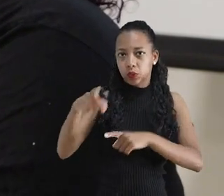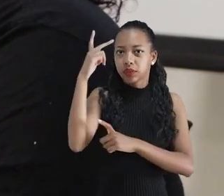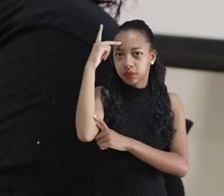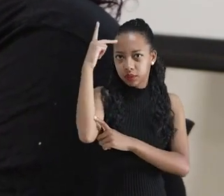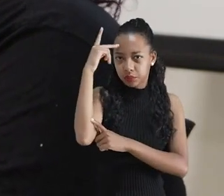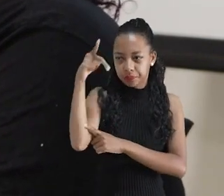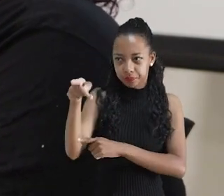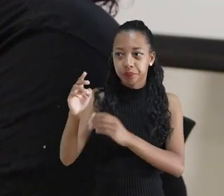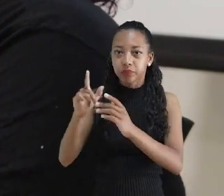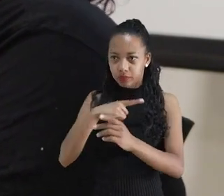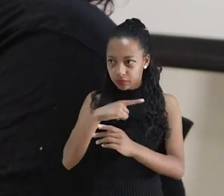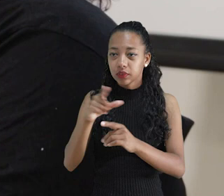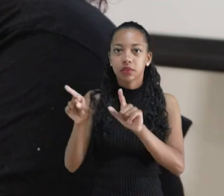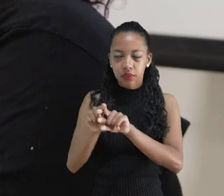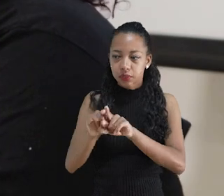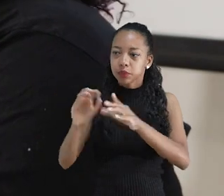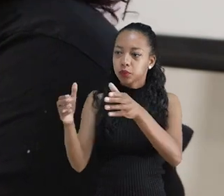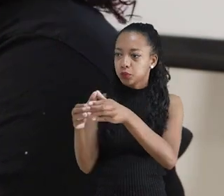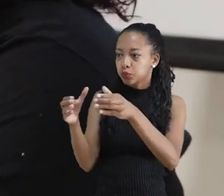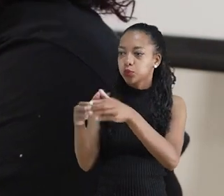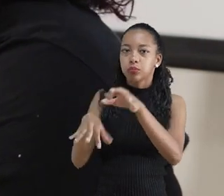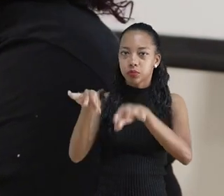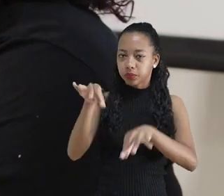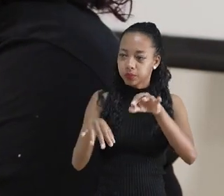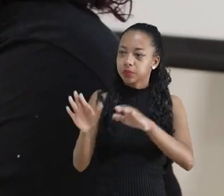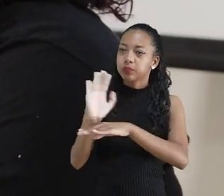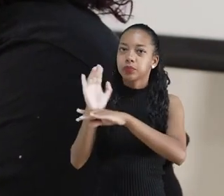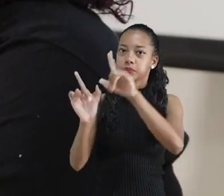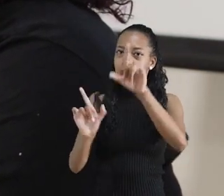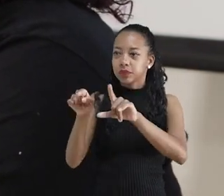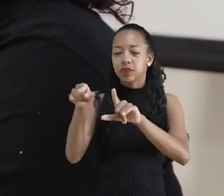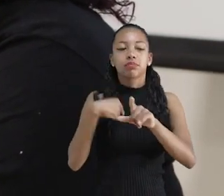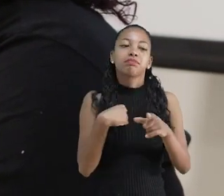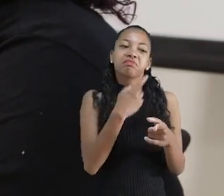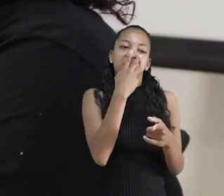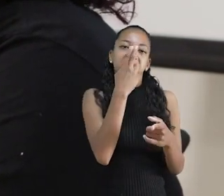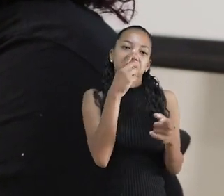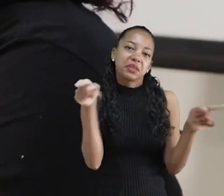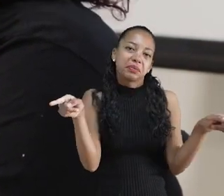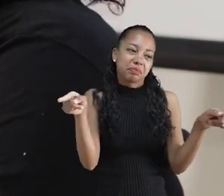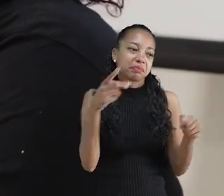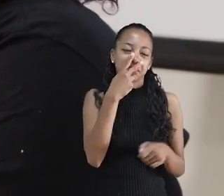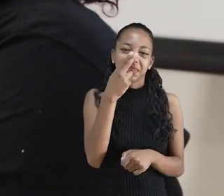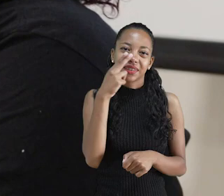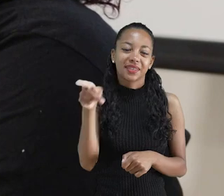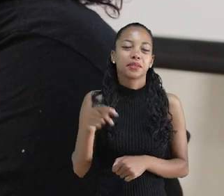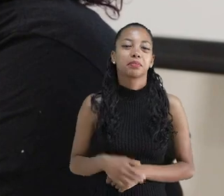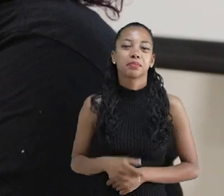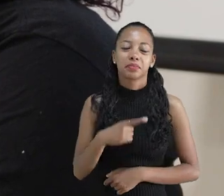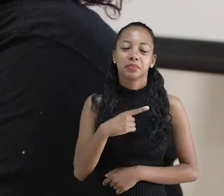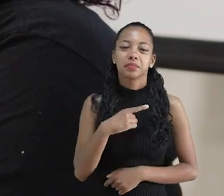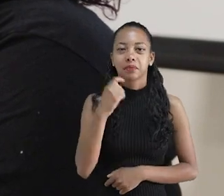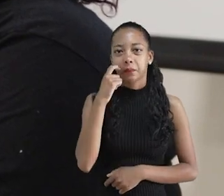paulista que tão fazendo cinema também muitas vezes a margem das grandes Produções que estão muito concentradas